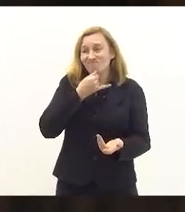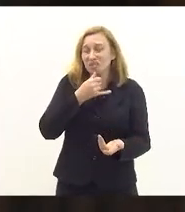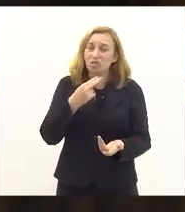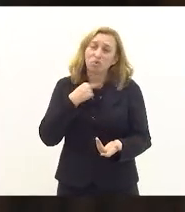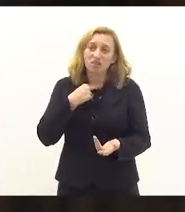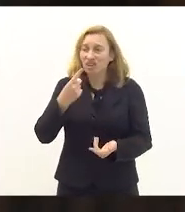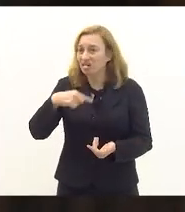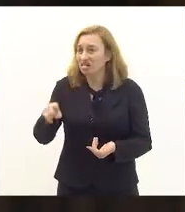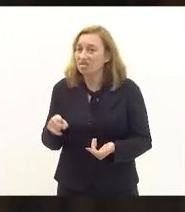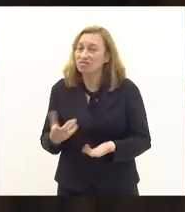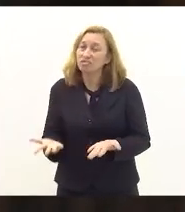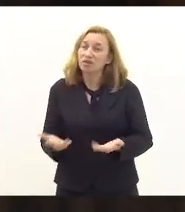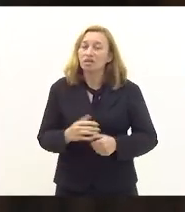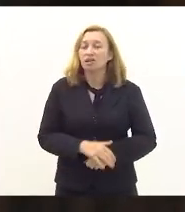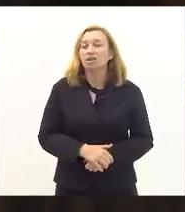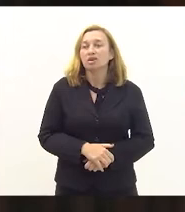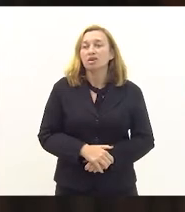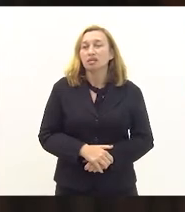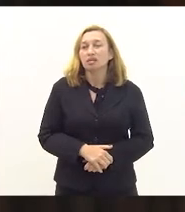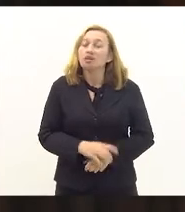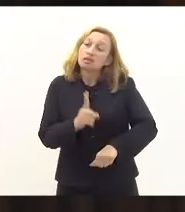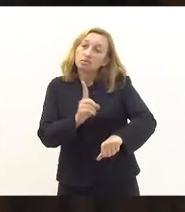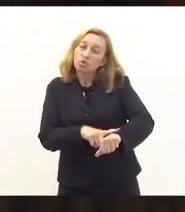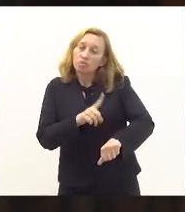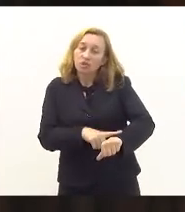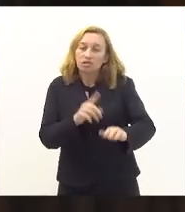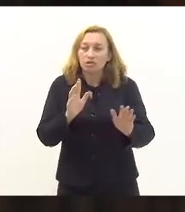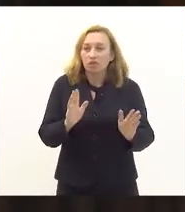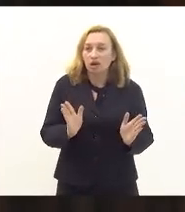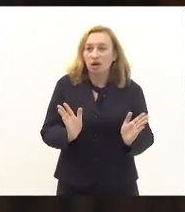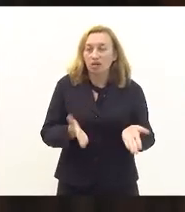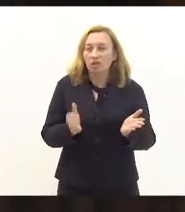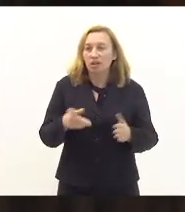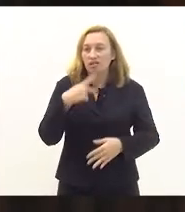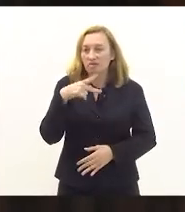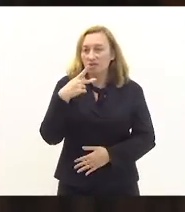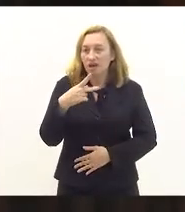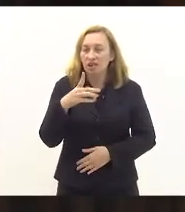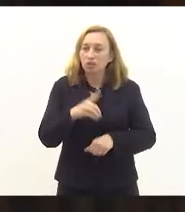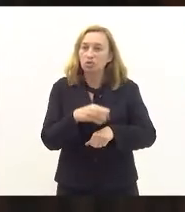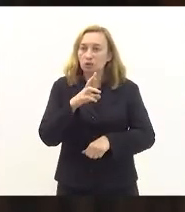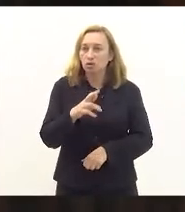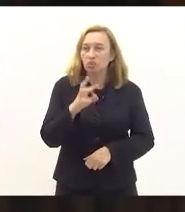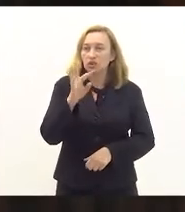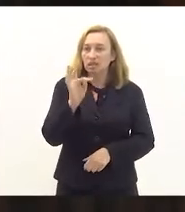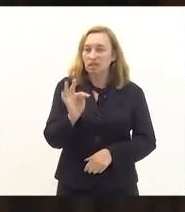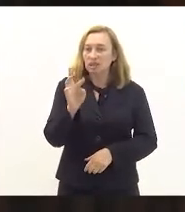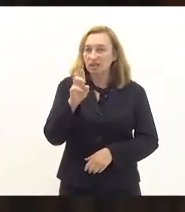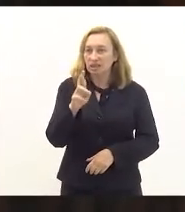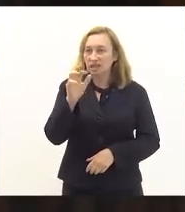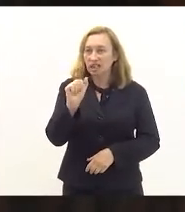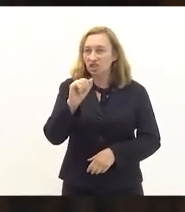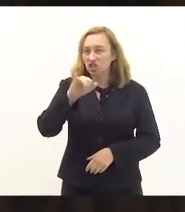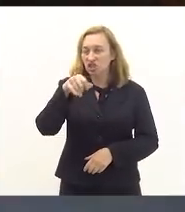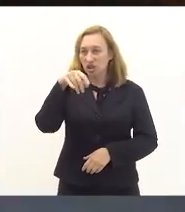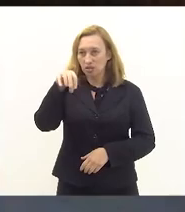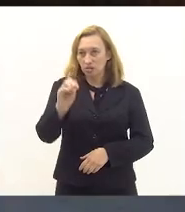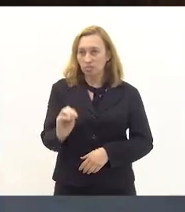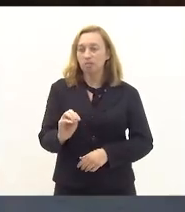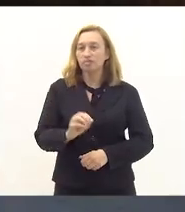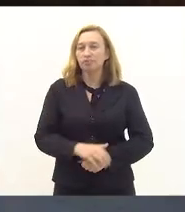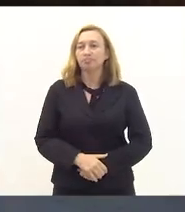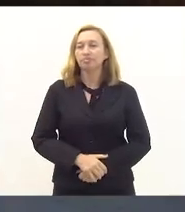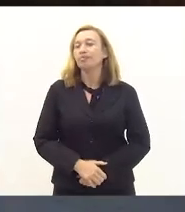poderei comparecer. Passo nesse momento, então, a palavra ao doutor Trajano Ribeiro.